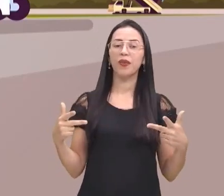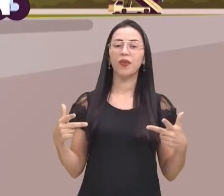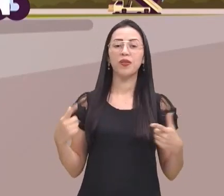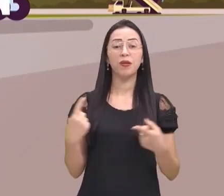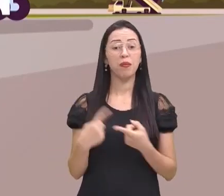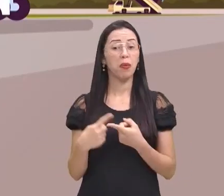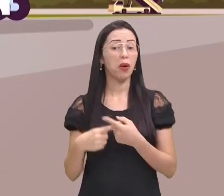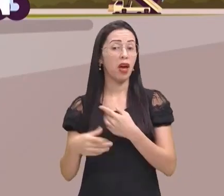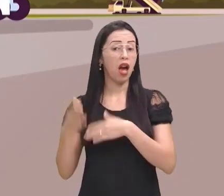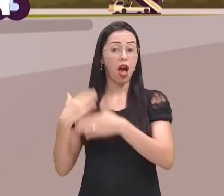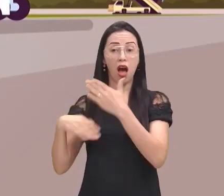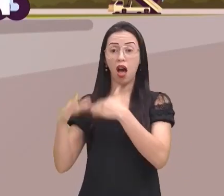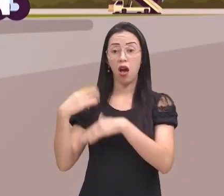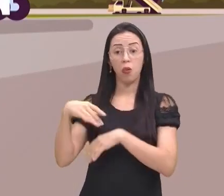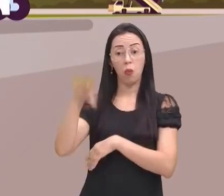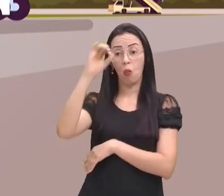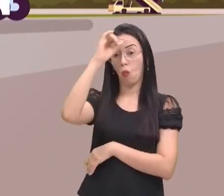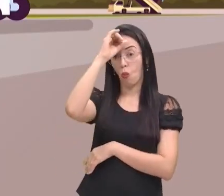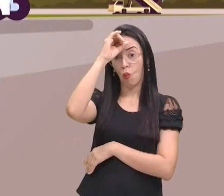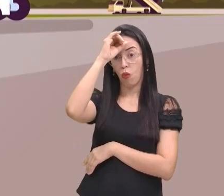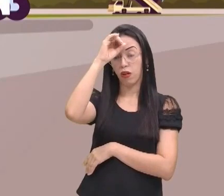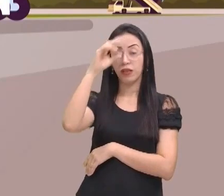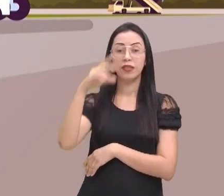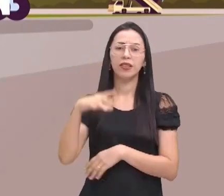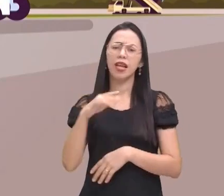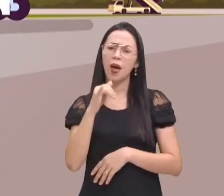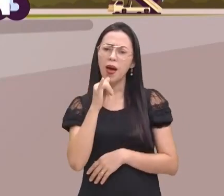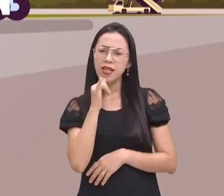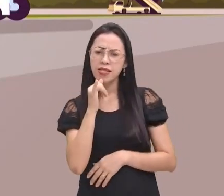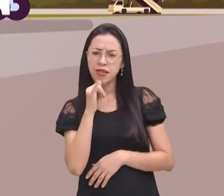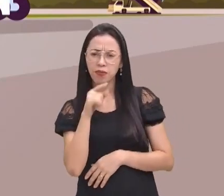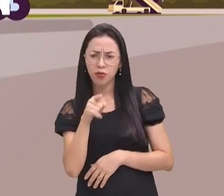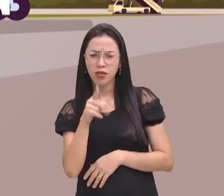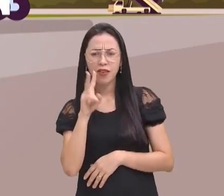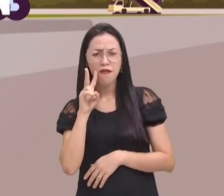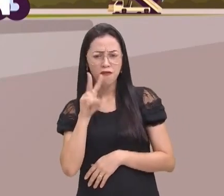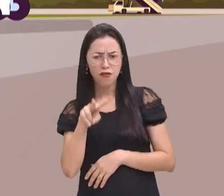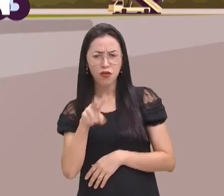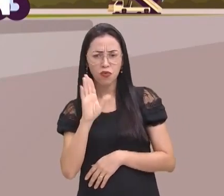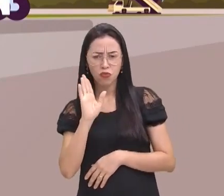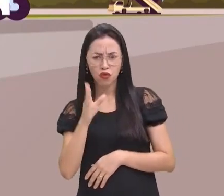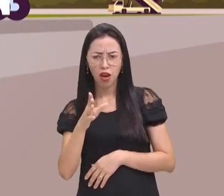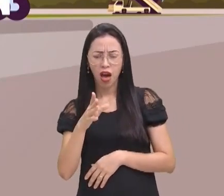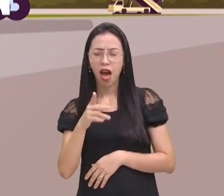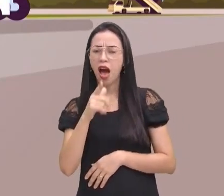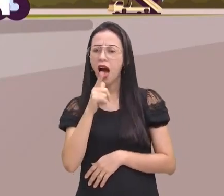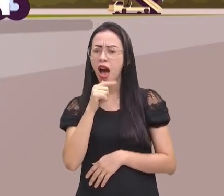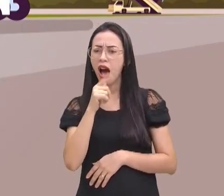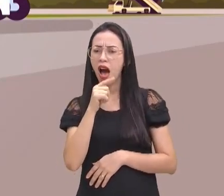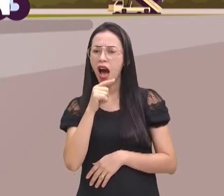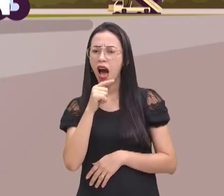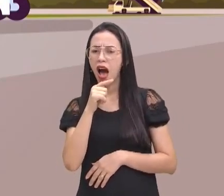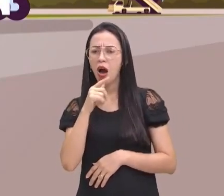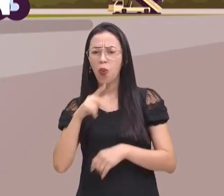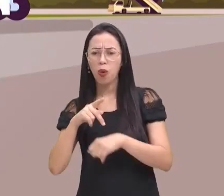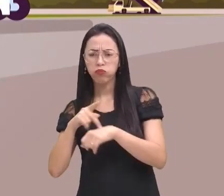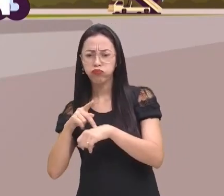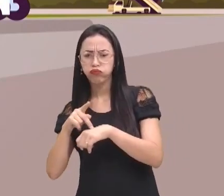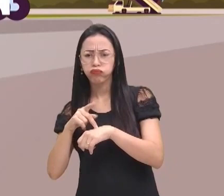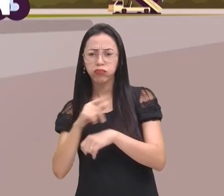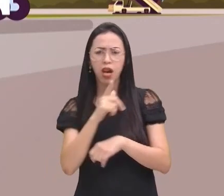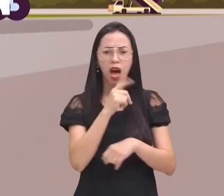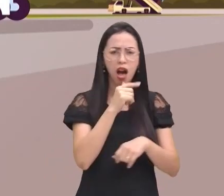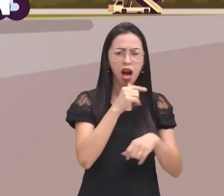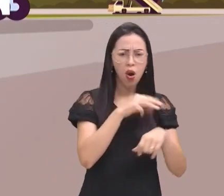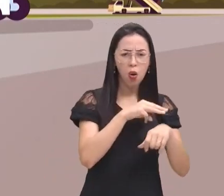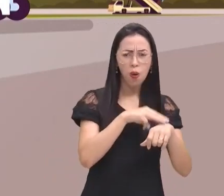tínhamos conhecimento. Vocês já viram aquele encontro das águas do Rio Solimões e do Rio Negro? Vocês